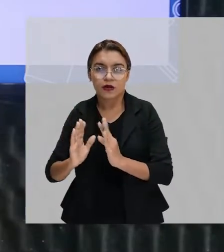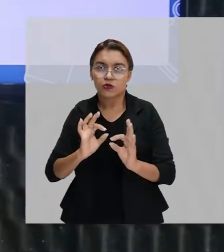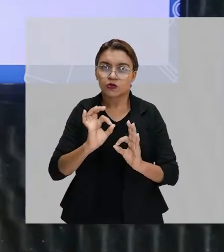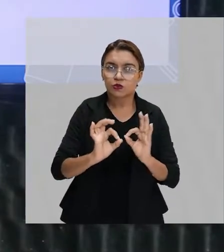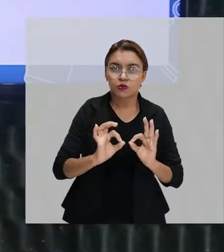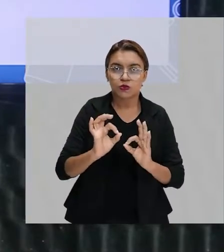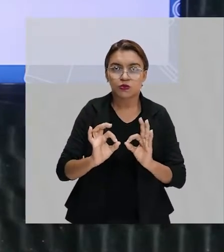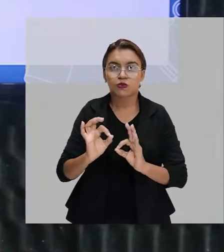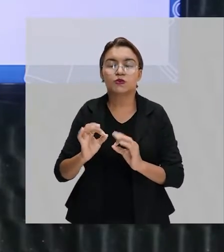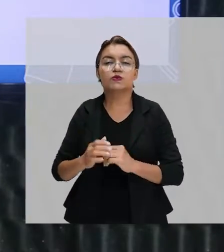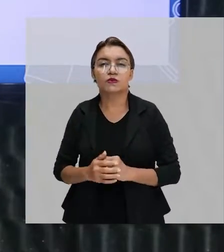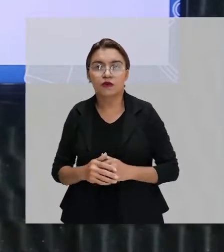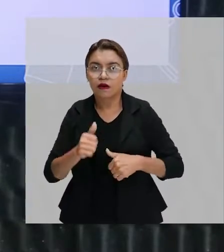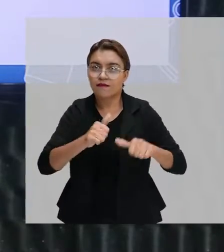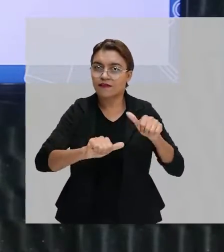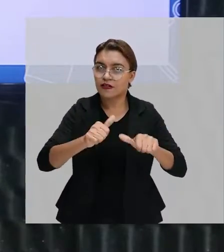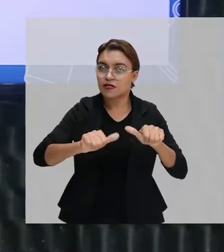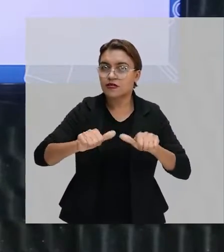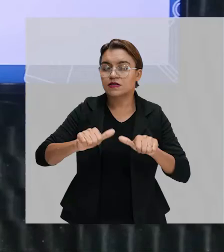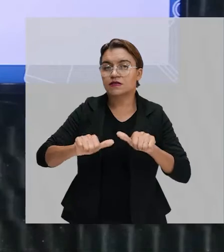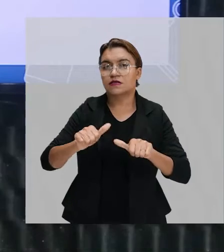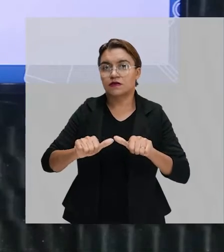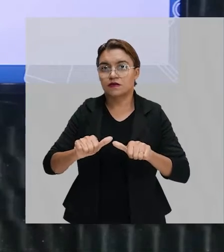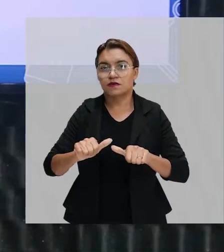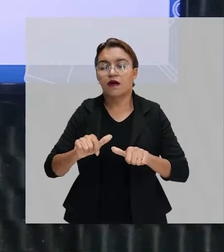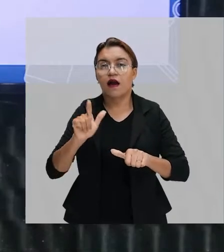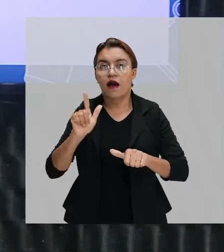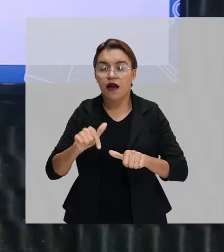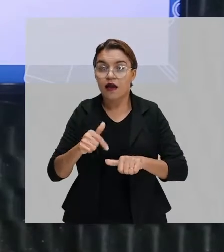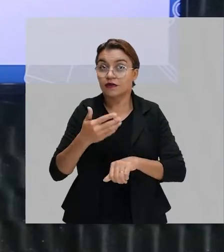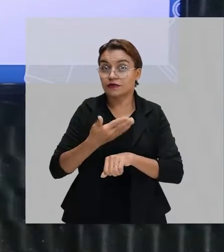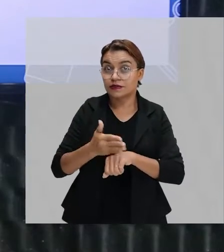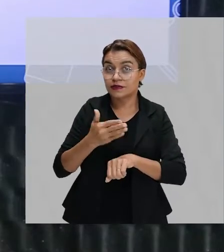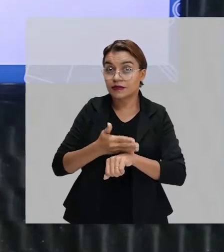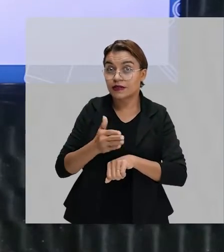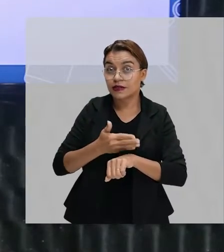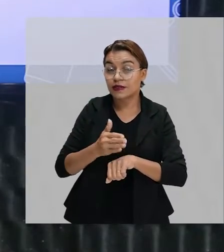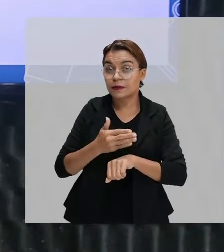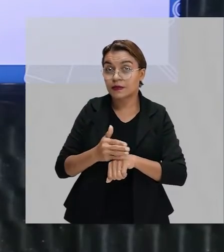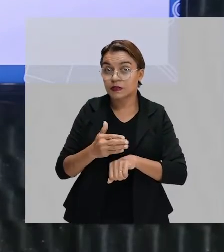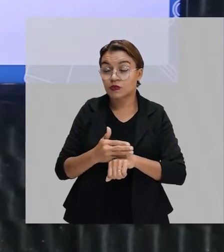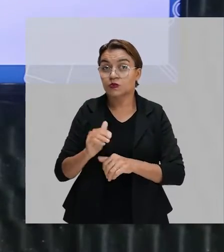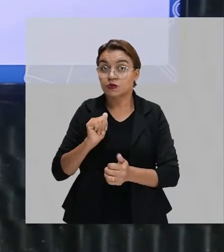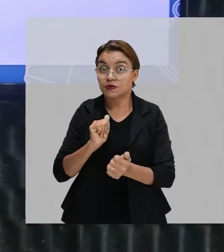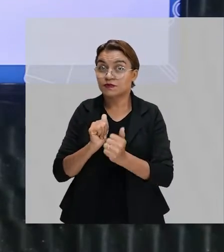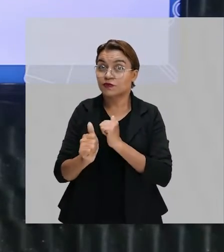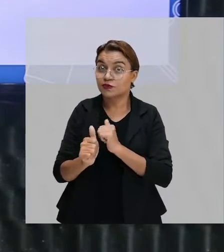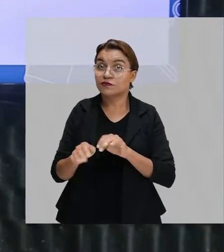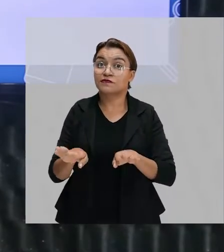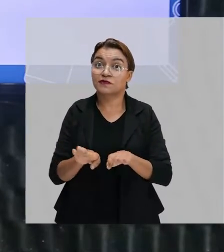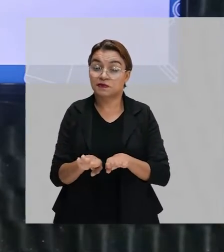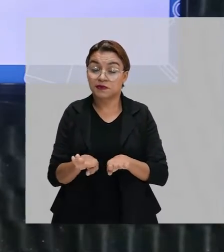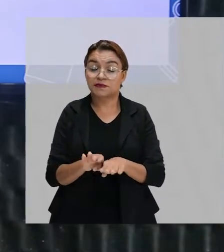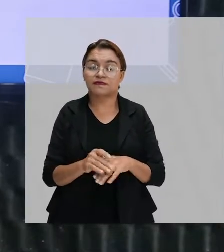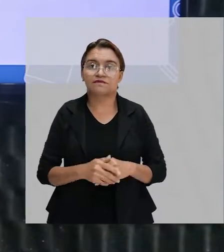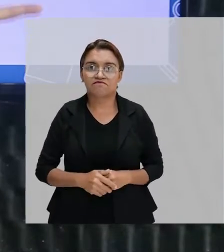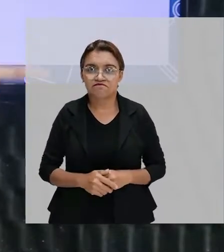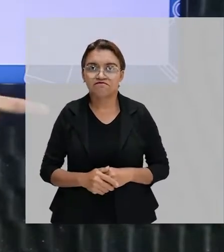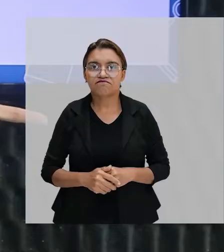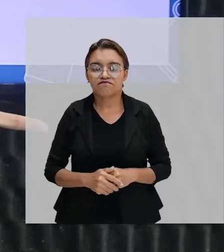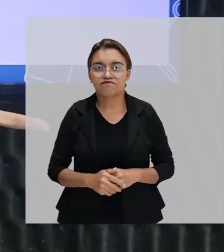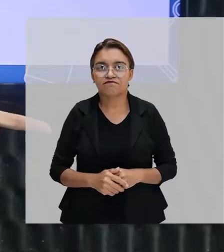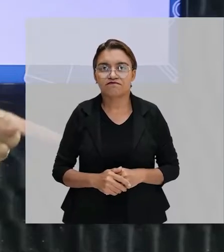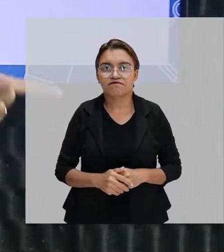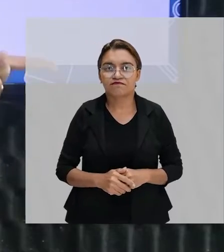periodização avaliação entra na questão do treinamento esportivo certo atividade física qualquer